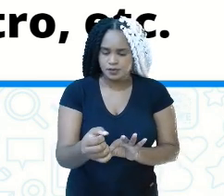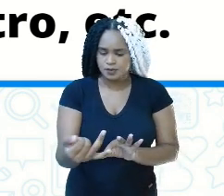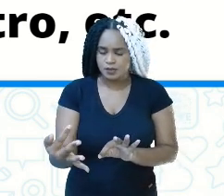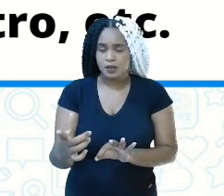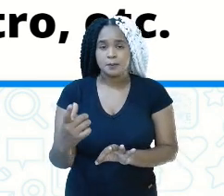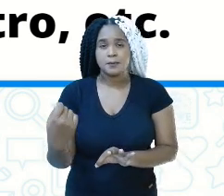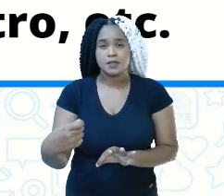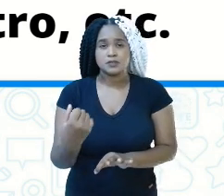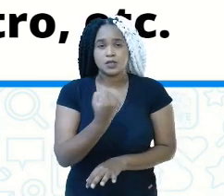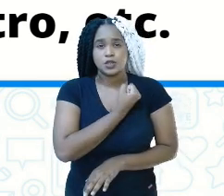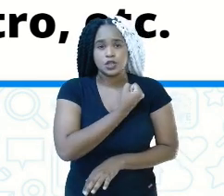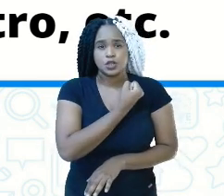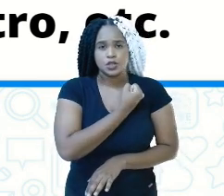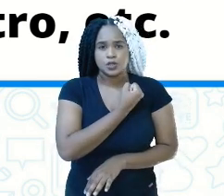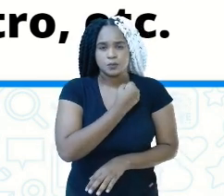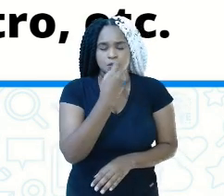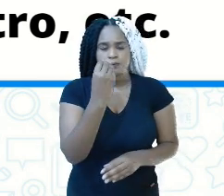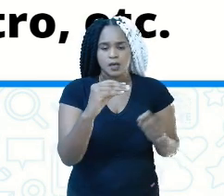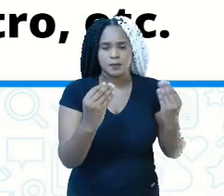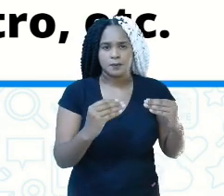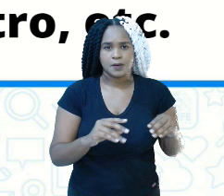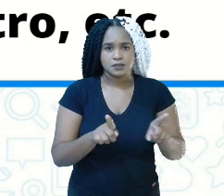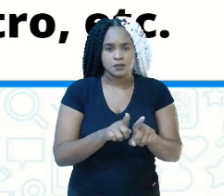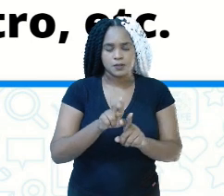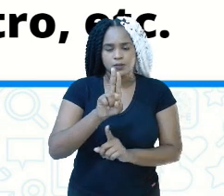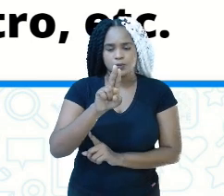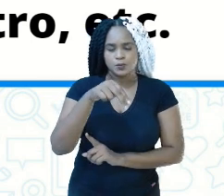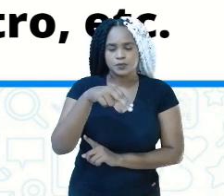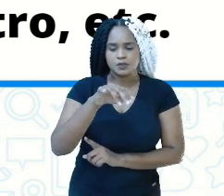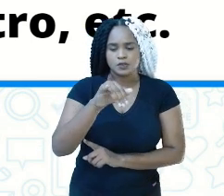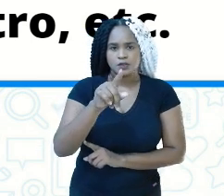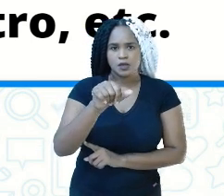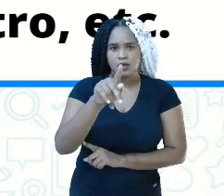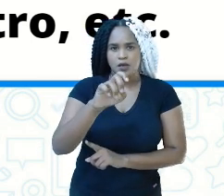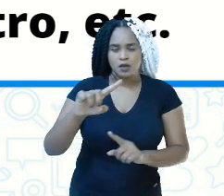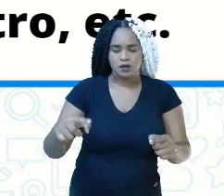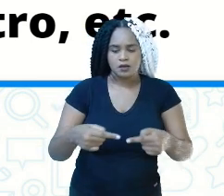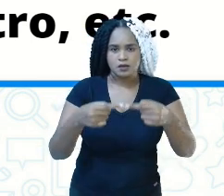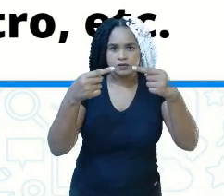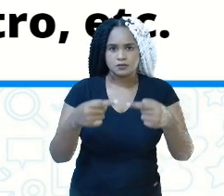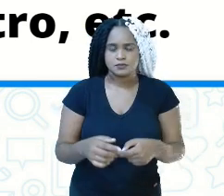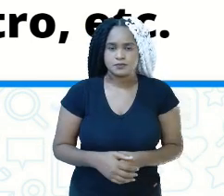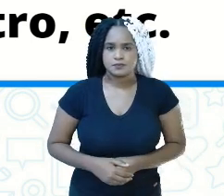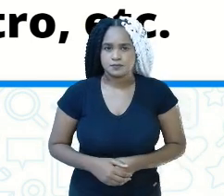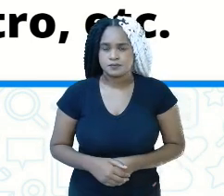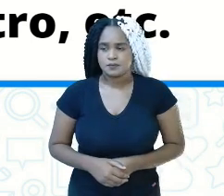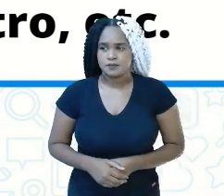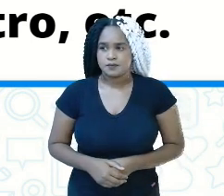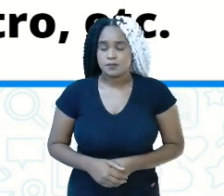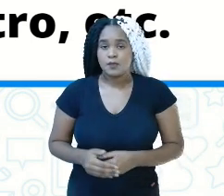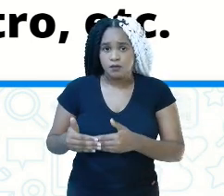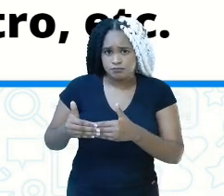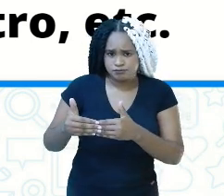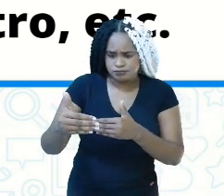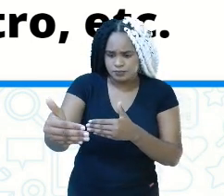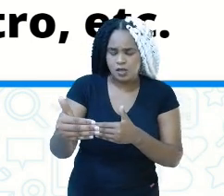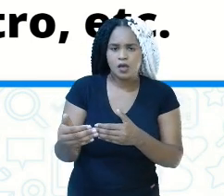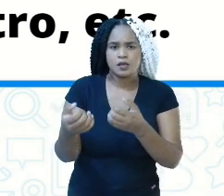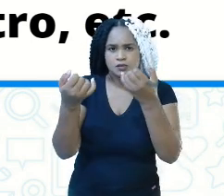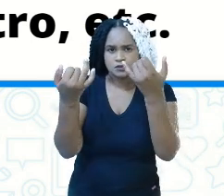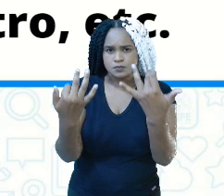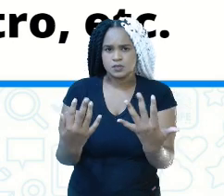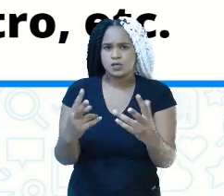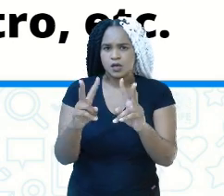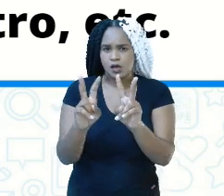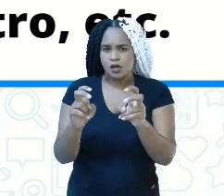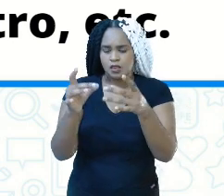um número de unidade de medida, convencionais ou não convencionais. No próximo momento a gente vai trabalhar um